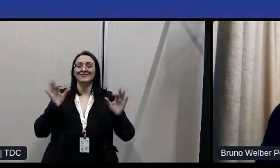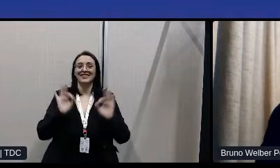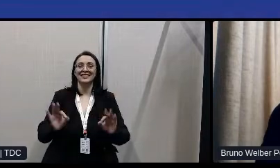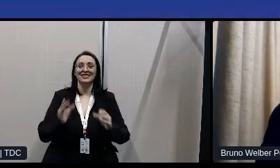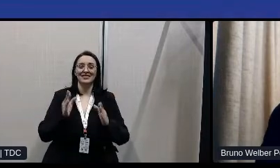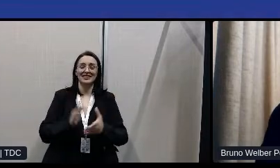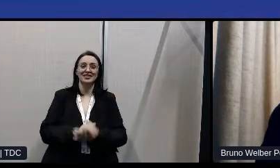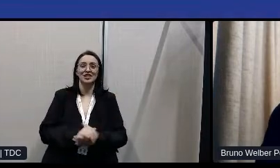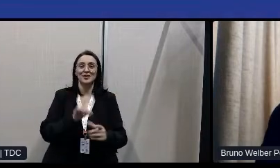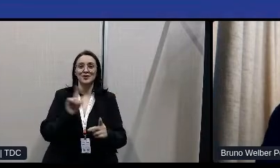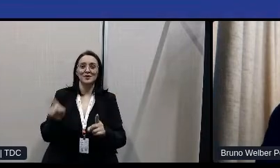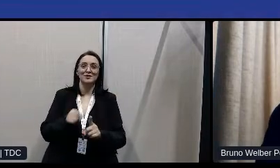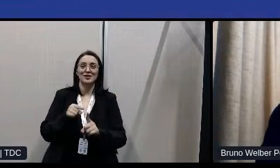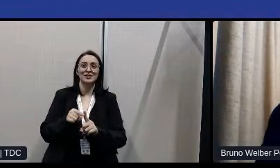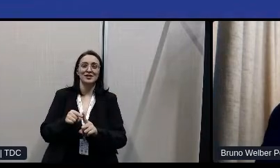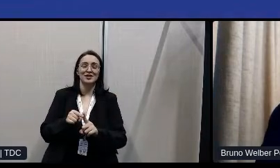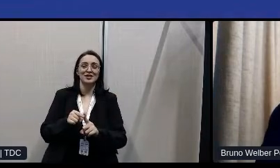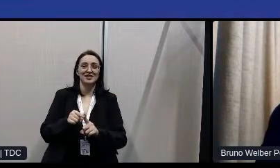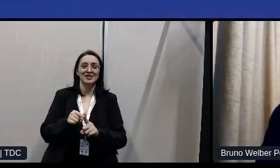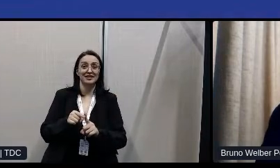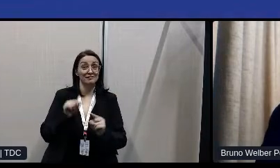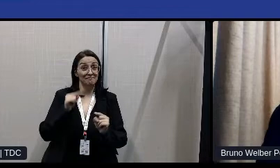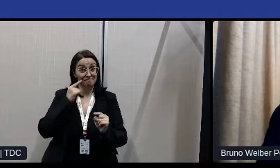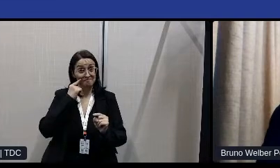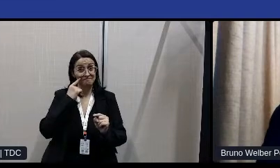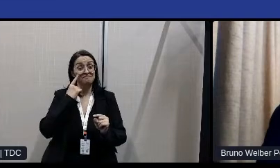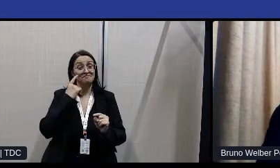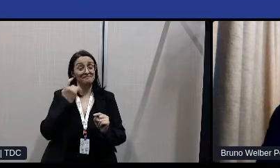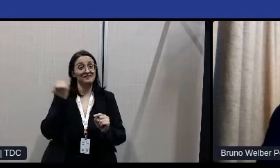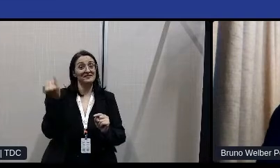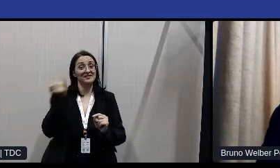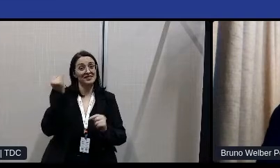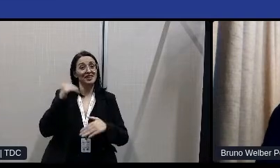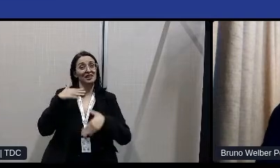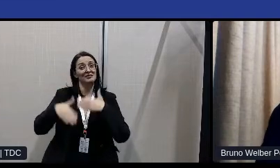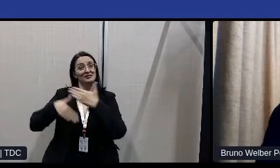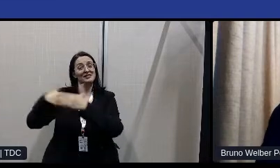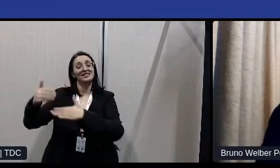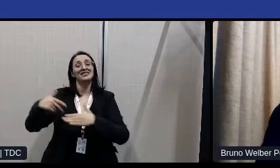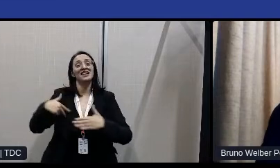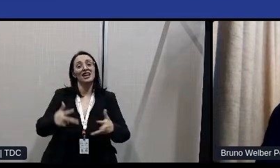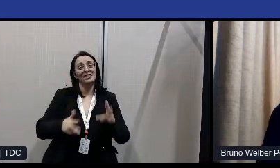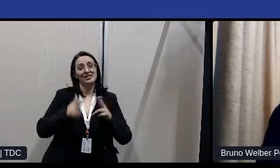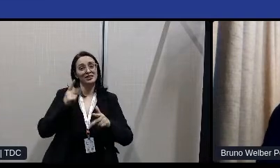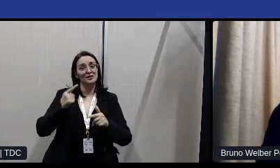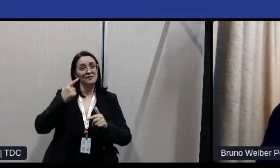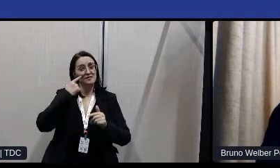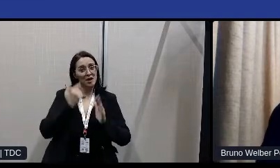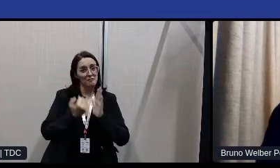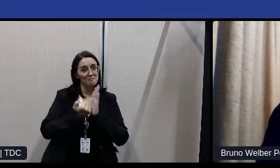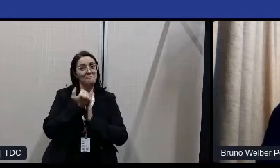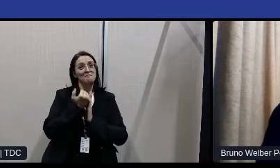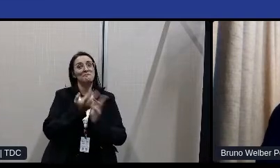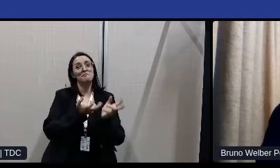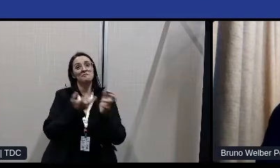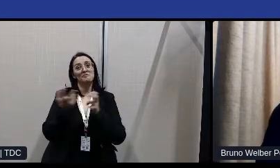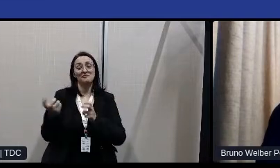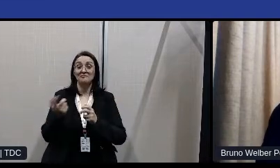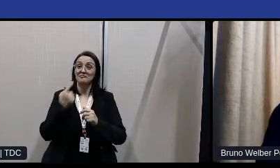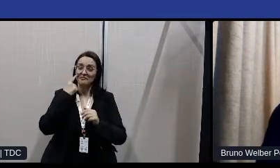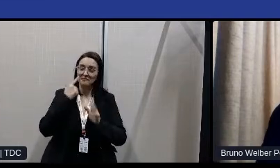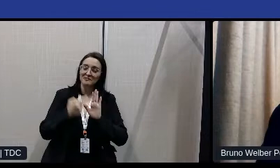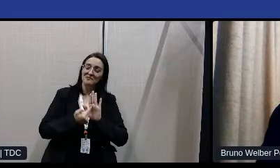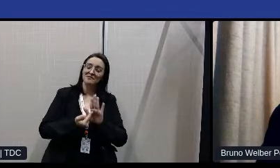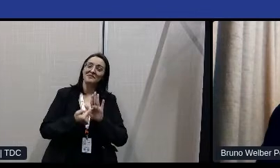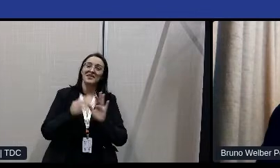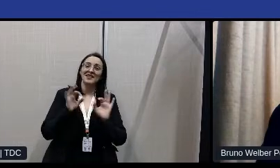nosso objetivo é ser o mais igualitário possível nas próximas edições. E ver esse aumento já foi indicativo que a gente está no caminho